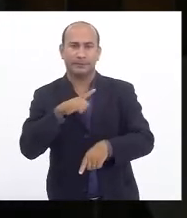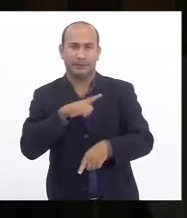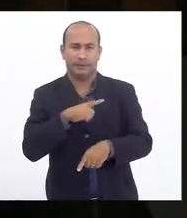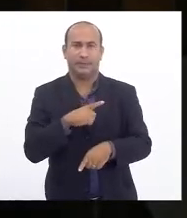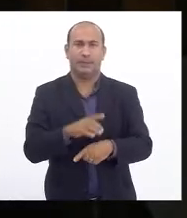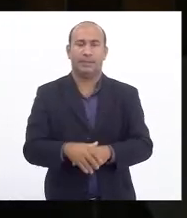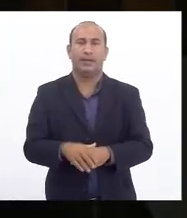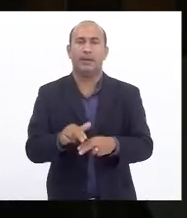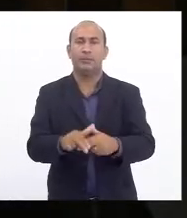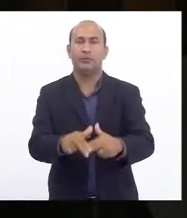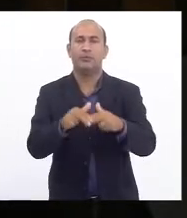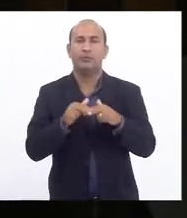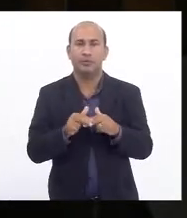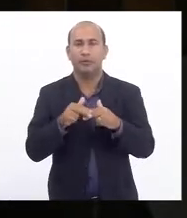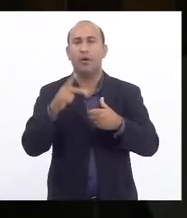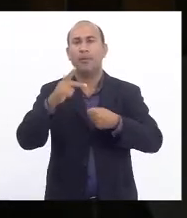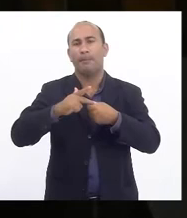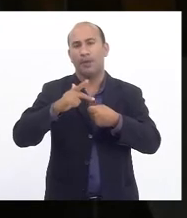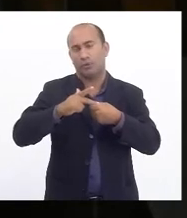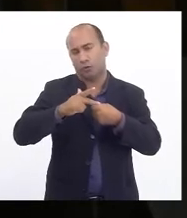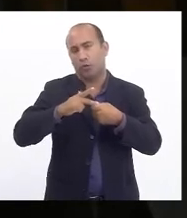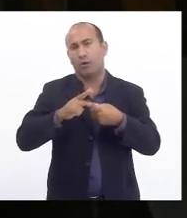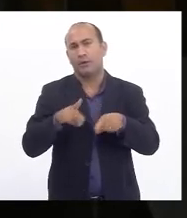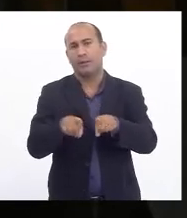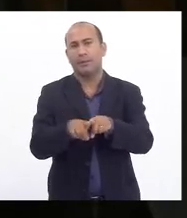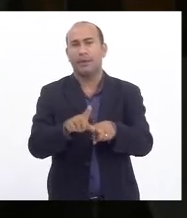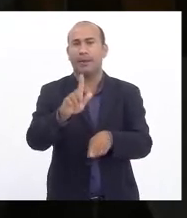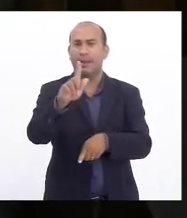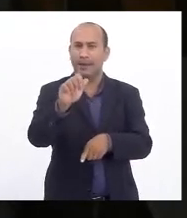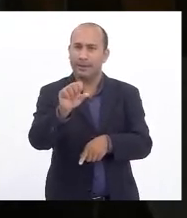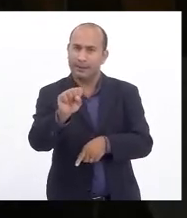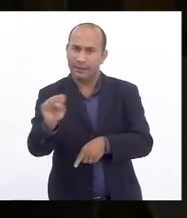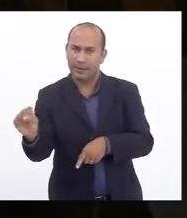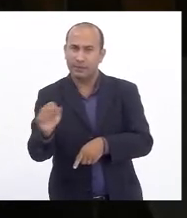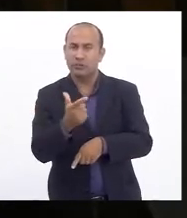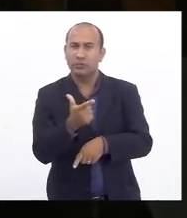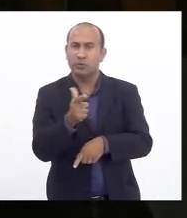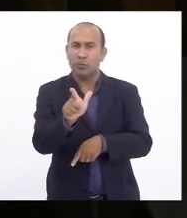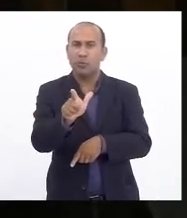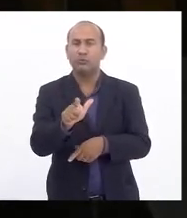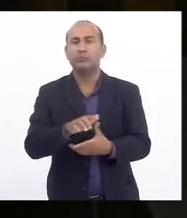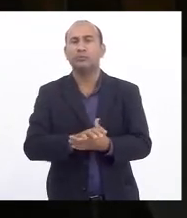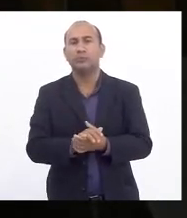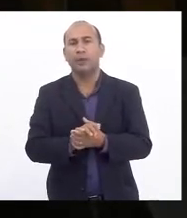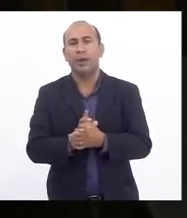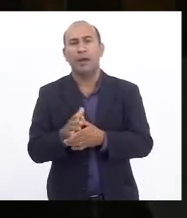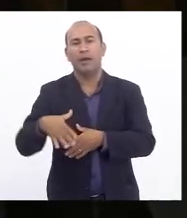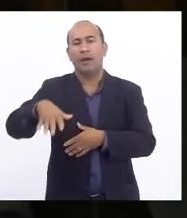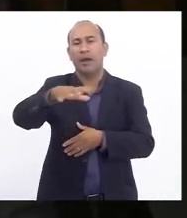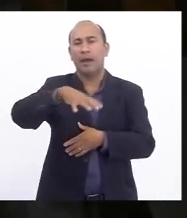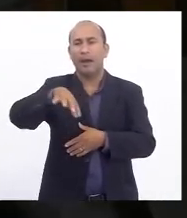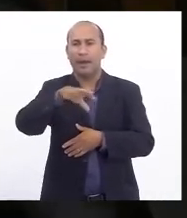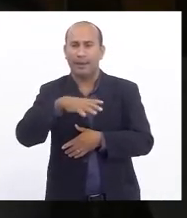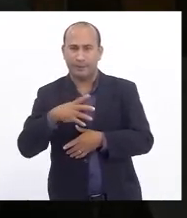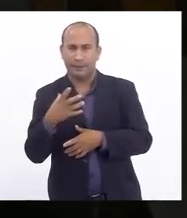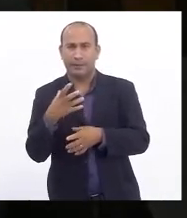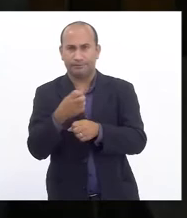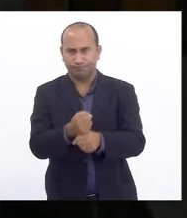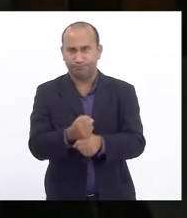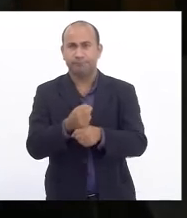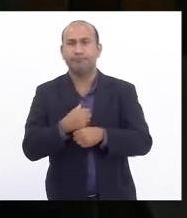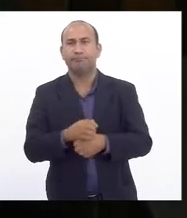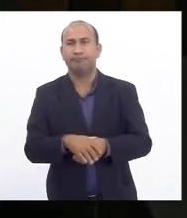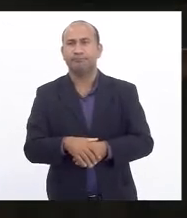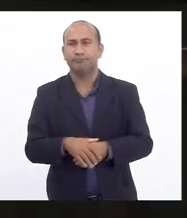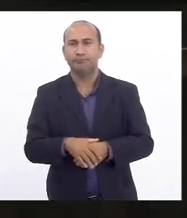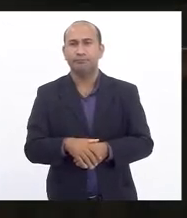Connect em relação ao petróleo exploração de petróleo ou gás e também em outros em outras em outras áreas atividade econômica e por último